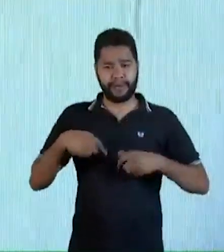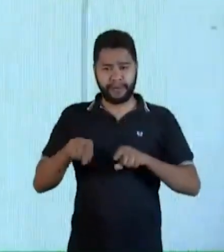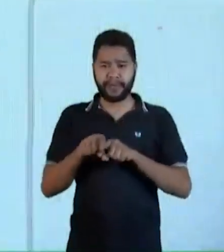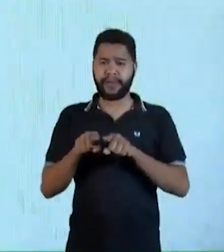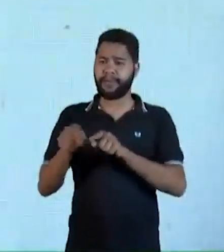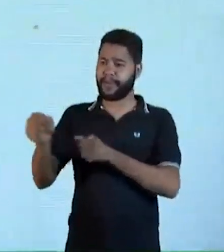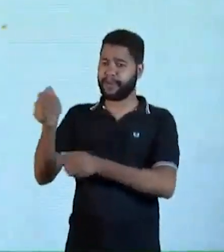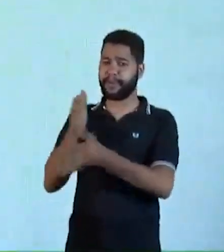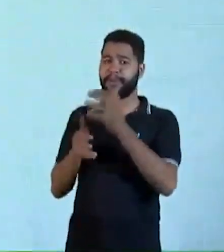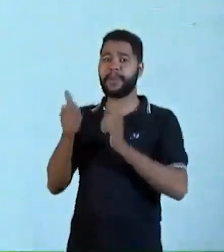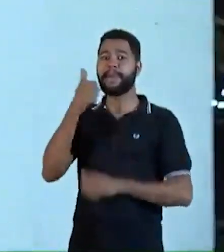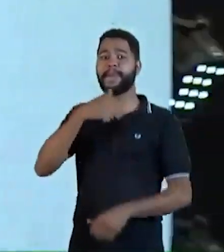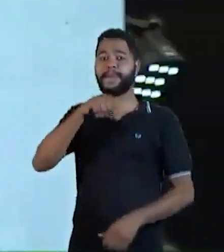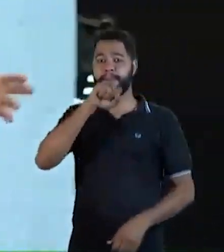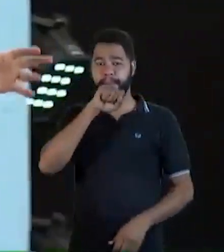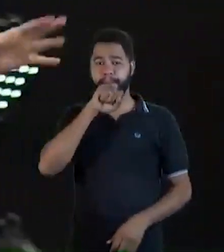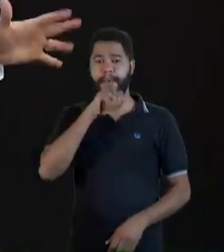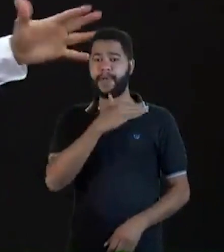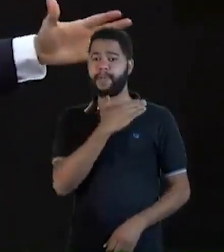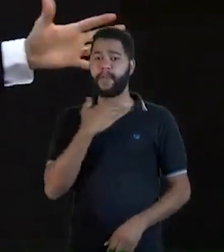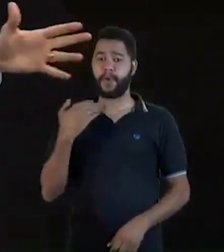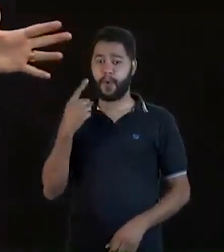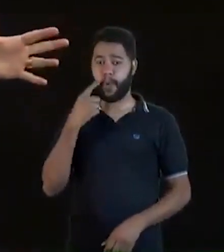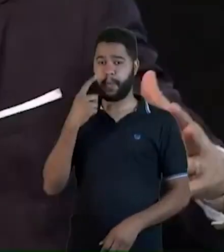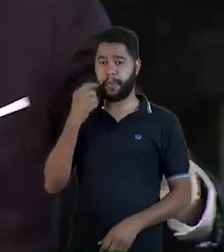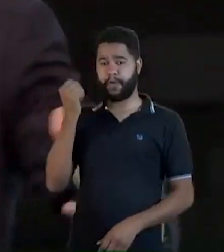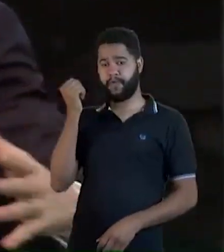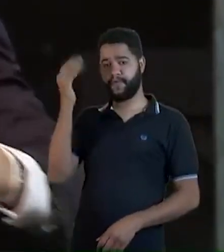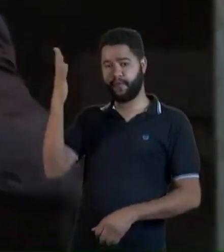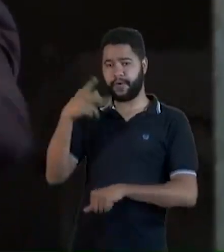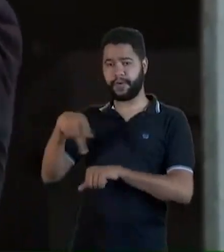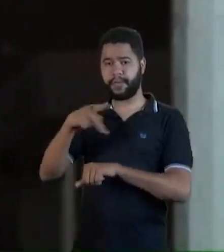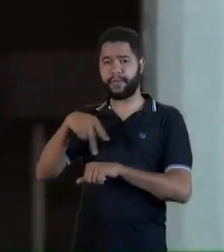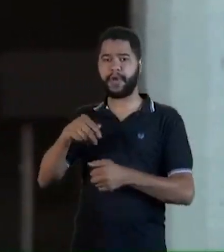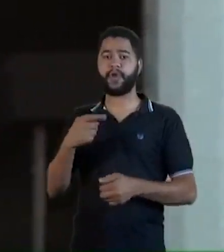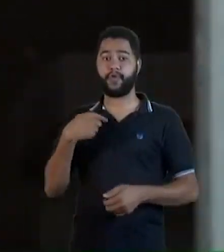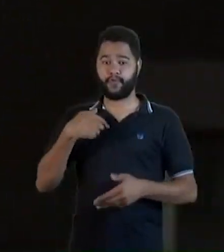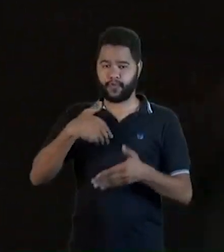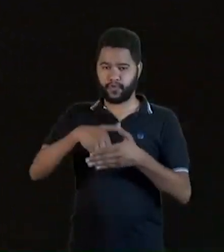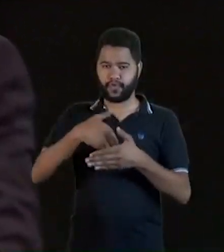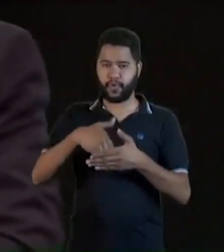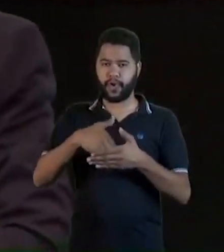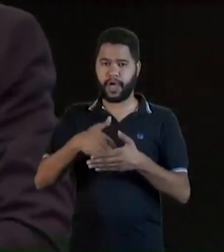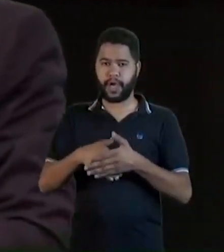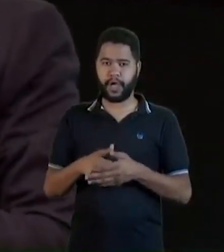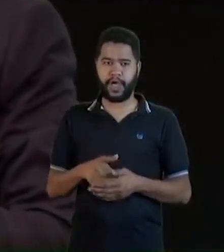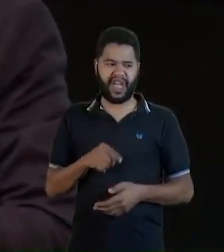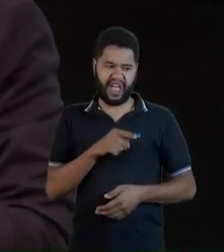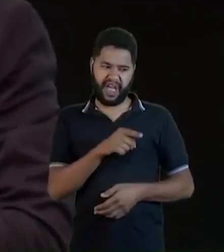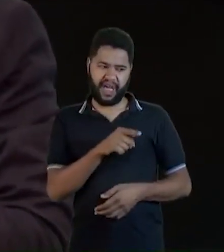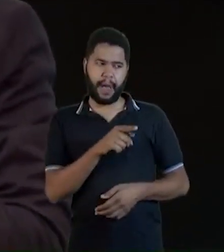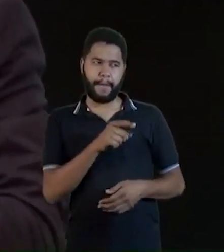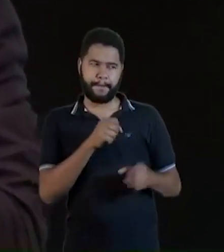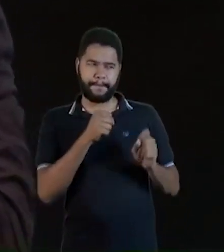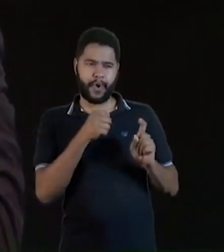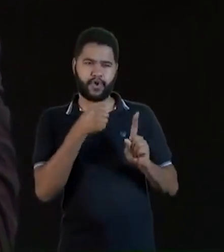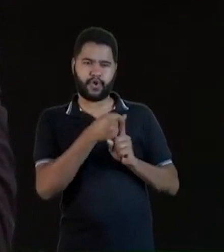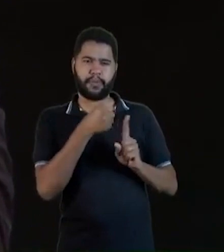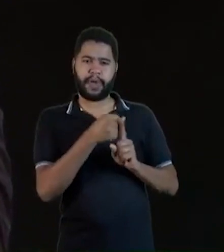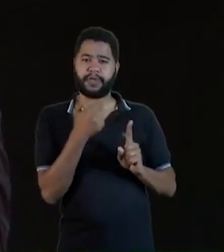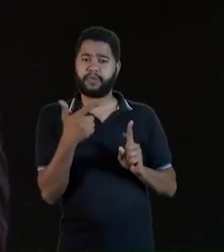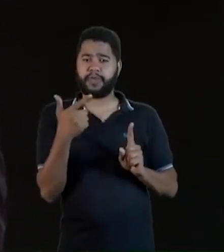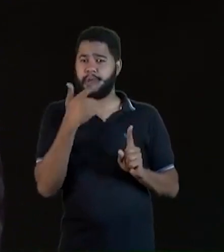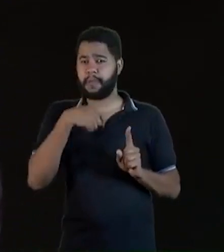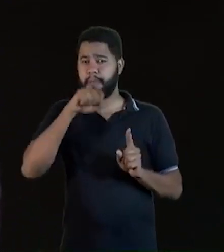quando minha mãe morreu meu pai foi para o exterior eu fui jogar bola um dia na rua eu vi os meninos falando com os outros nele a gente pode bater